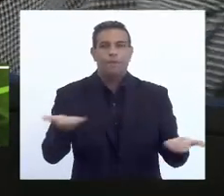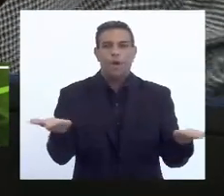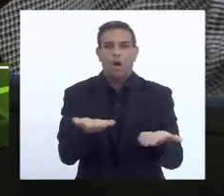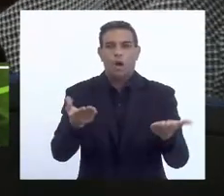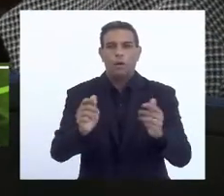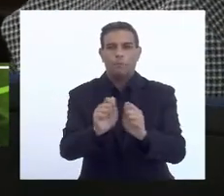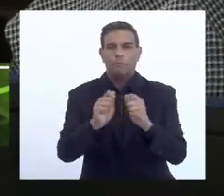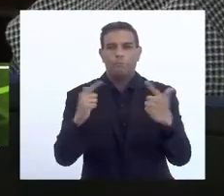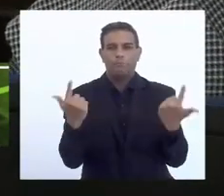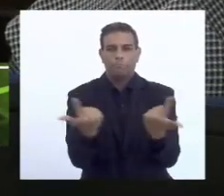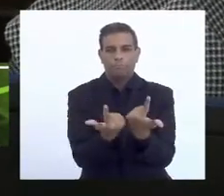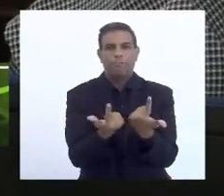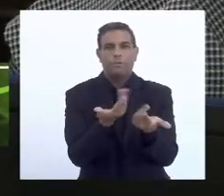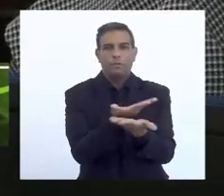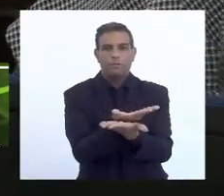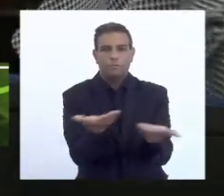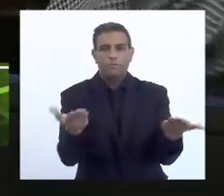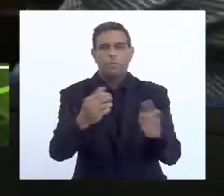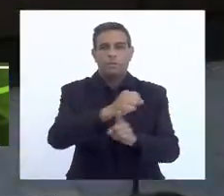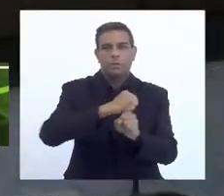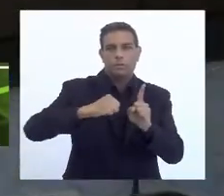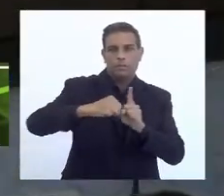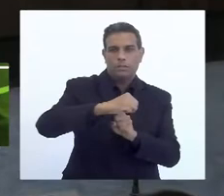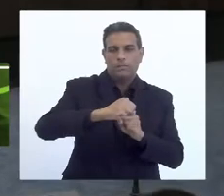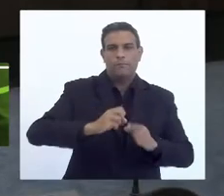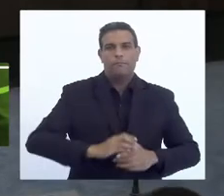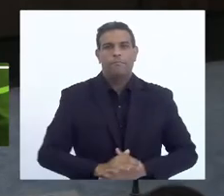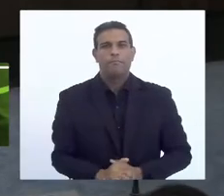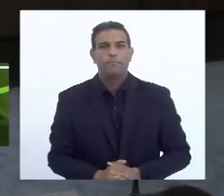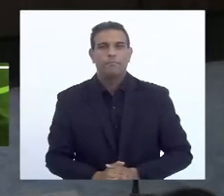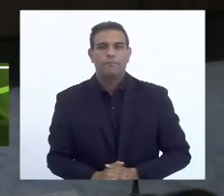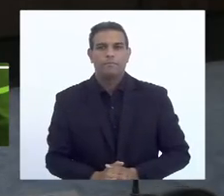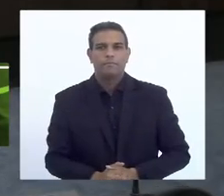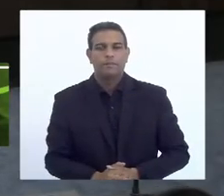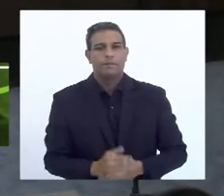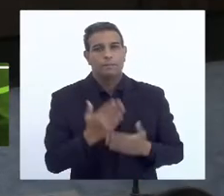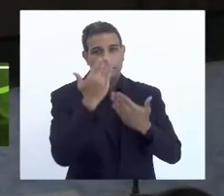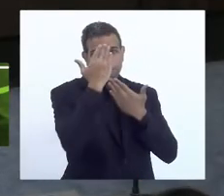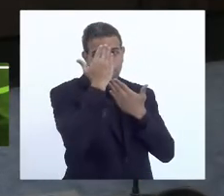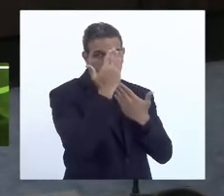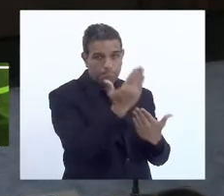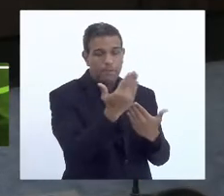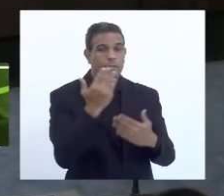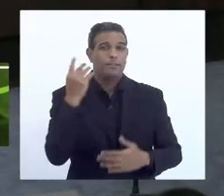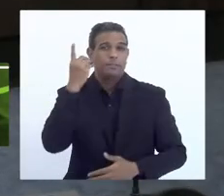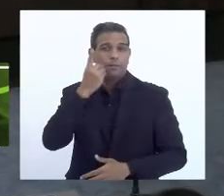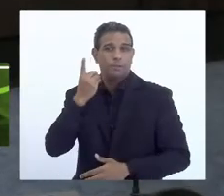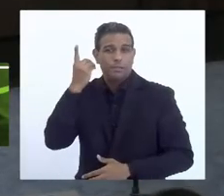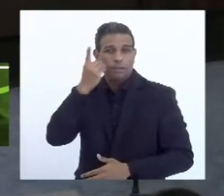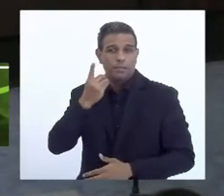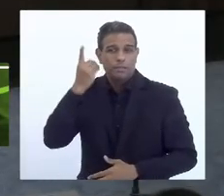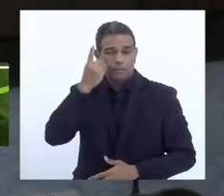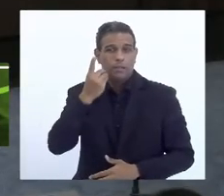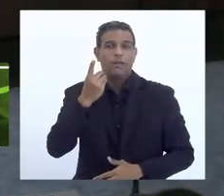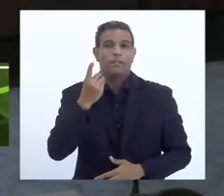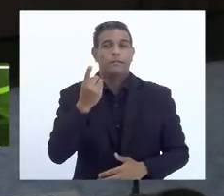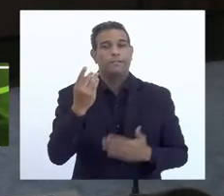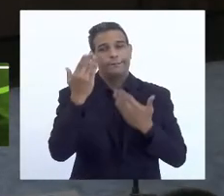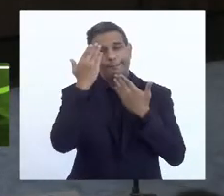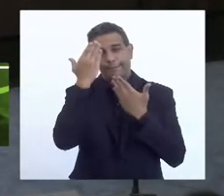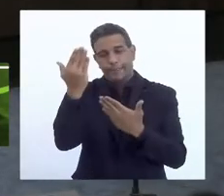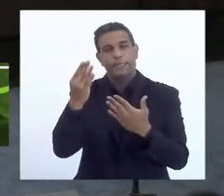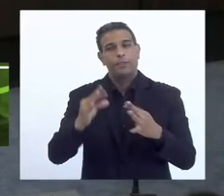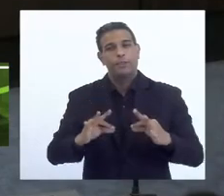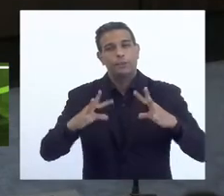plenário, e também para a sociedade civil. Muito obrigada. Obrigado, deputada Renata. Primeiro, eu queria agradecer